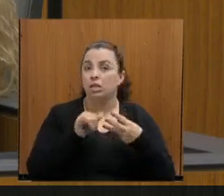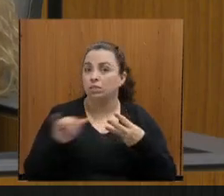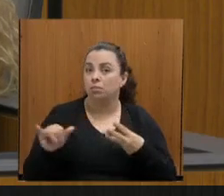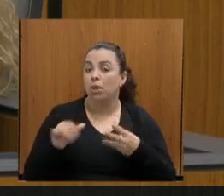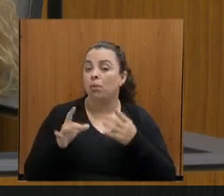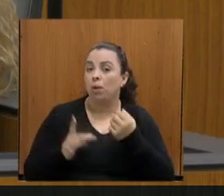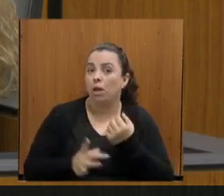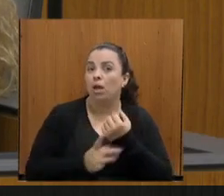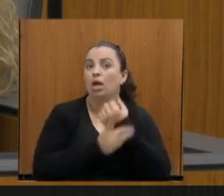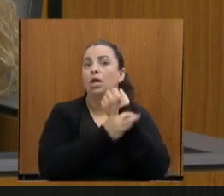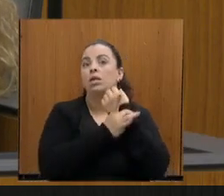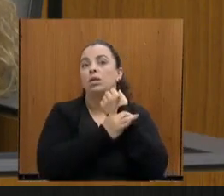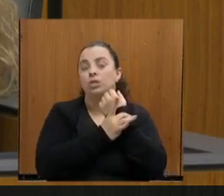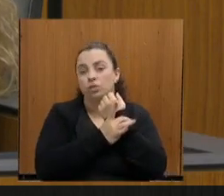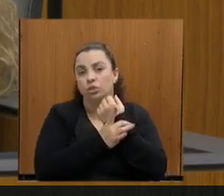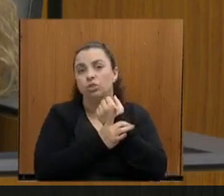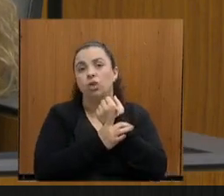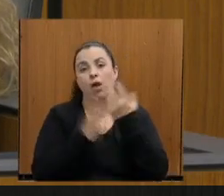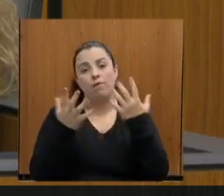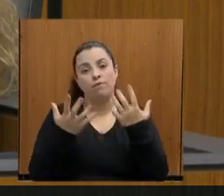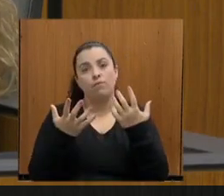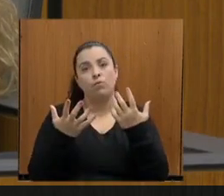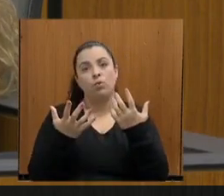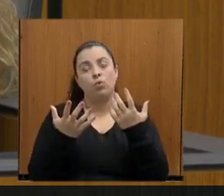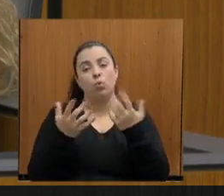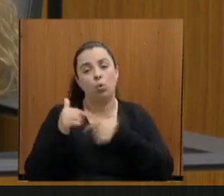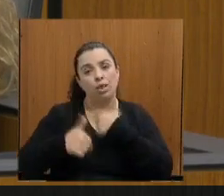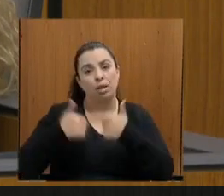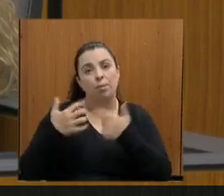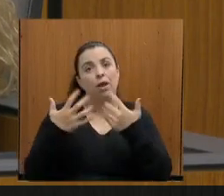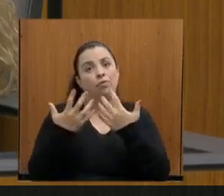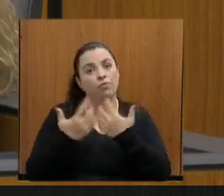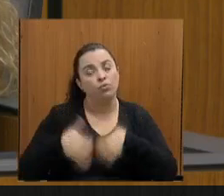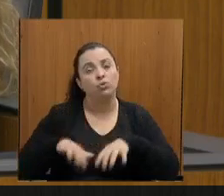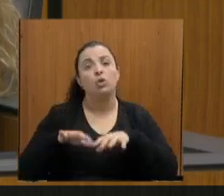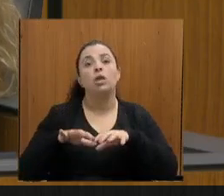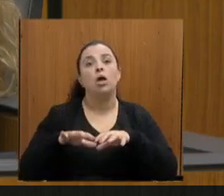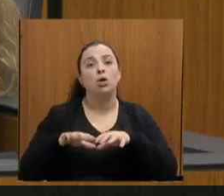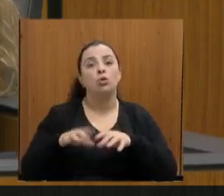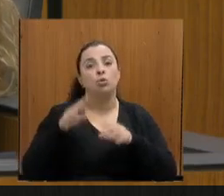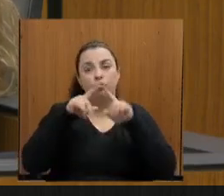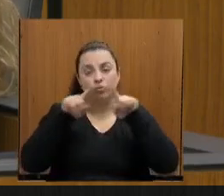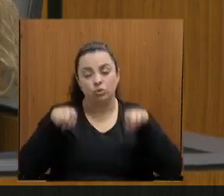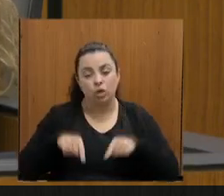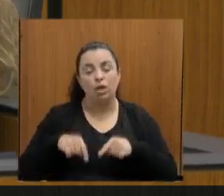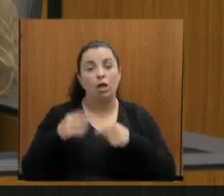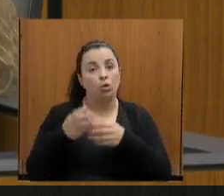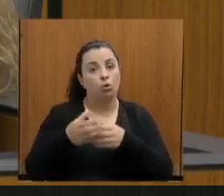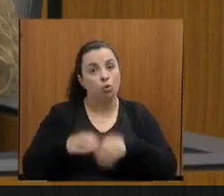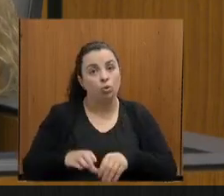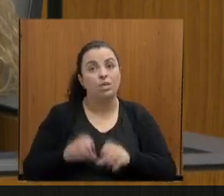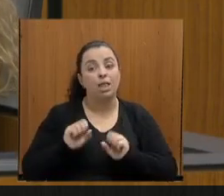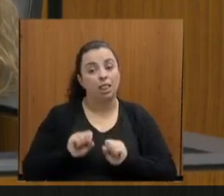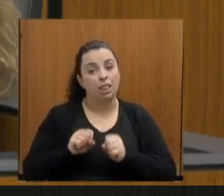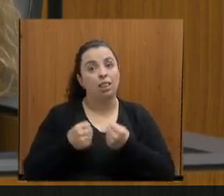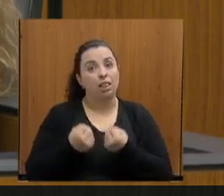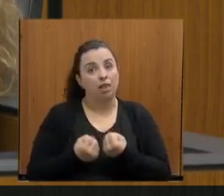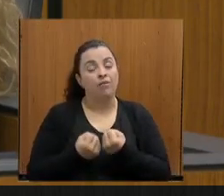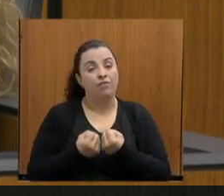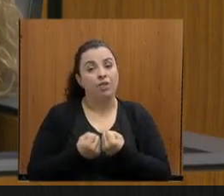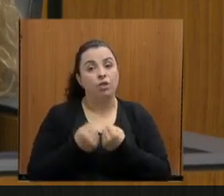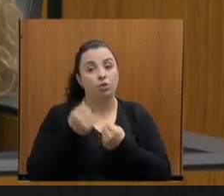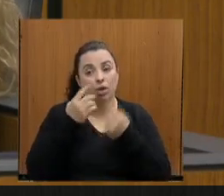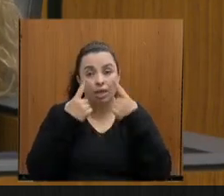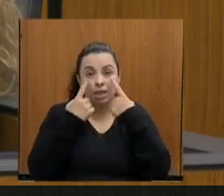para garantir o exercício funcional dos empregados públicos concursados na defesa dos interesses da estatal